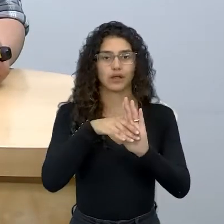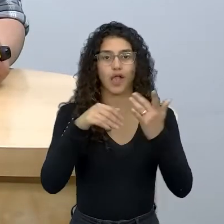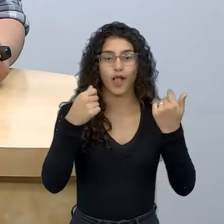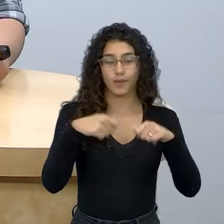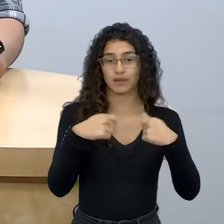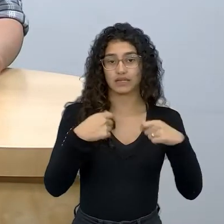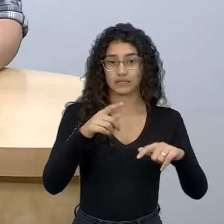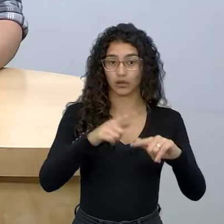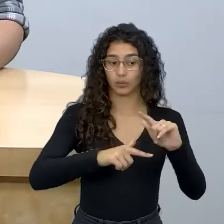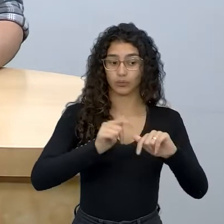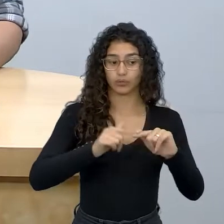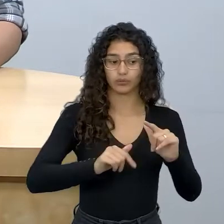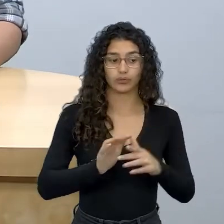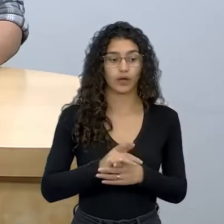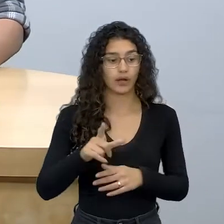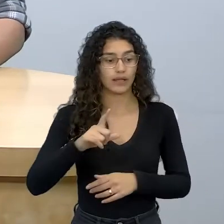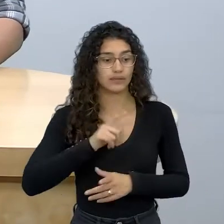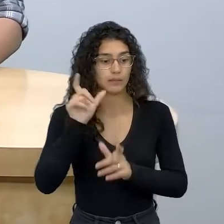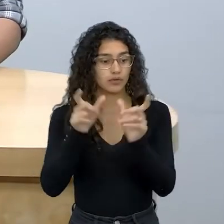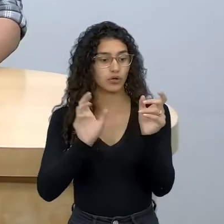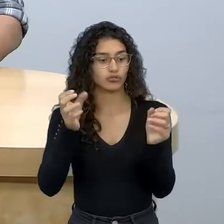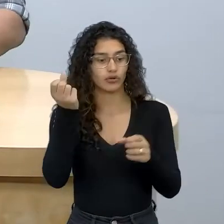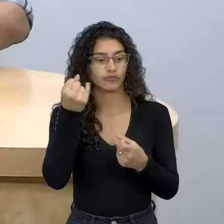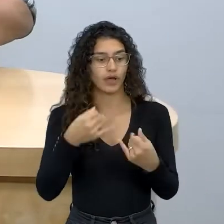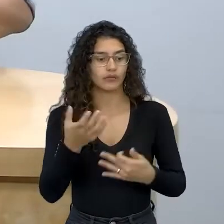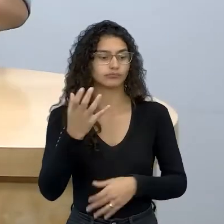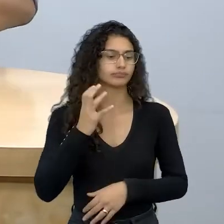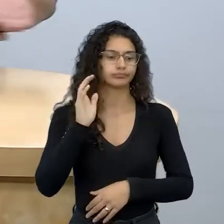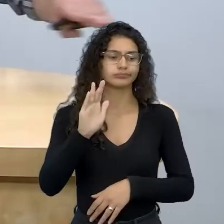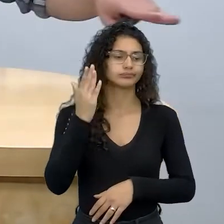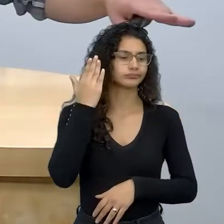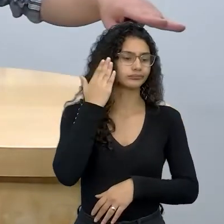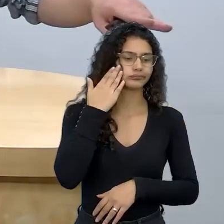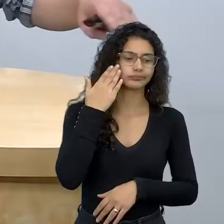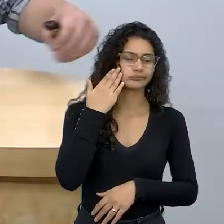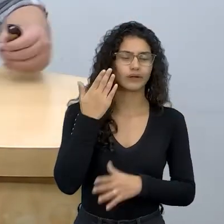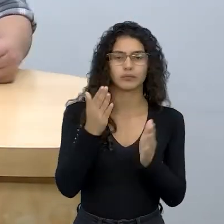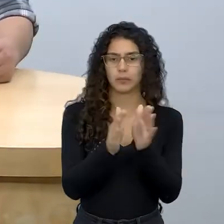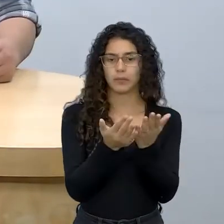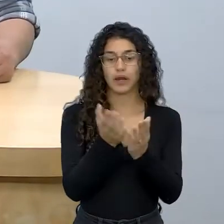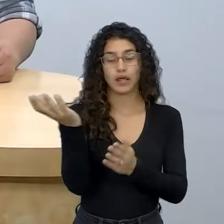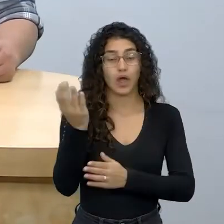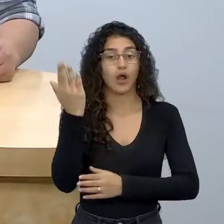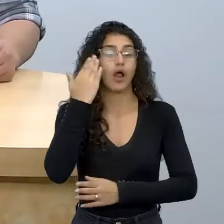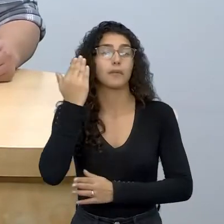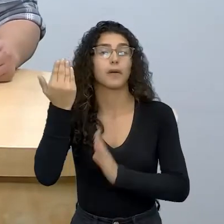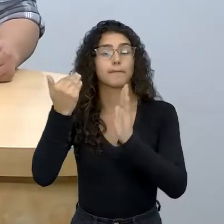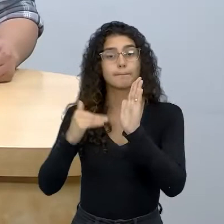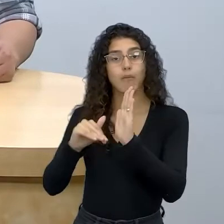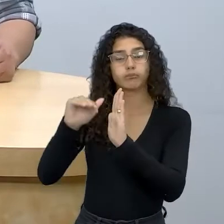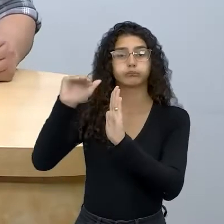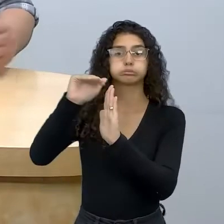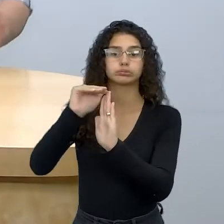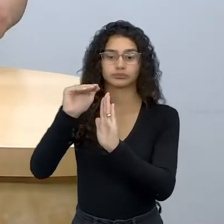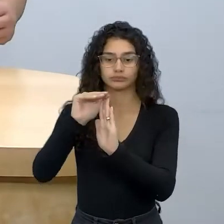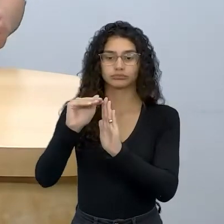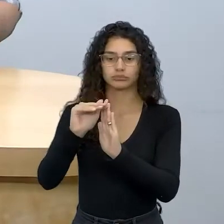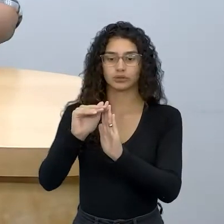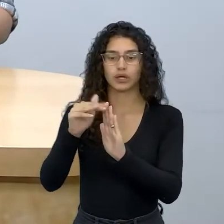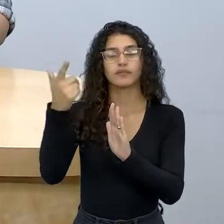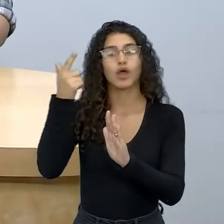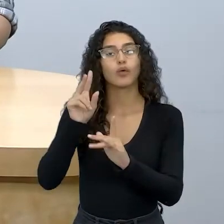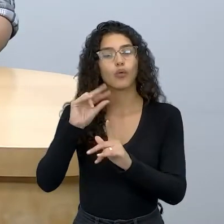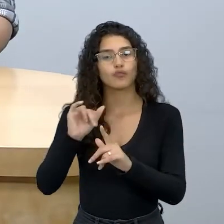necessitem dele. Agora, tem gente que já fala, não, eu não quero saber da classe popular, eu quero saber da classe alta. E vai